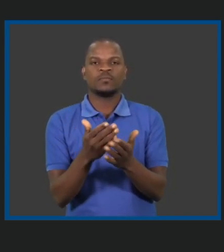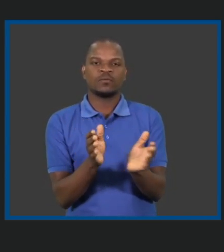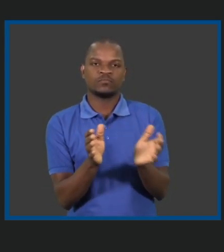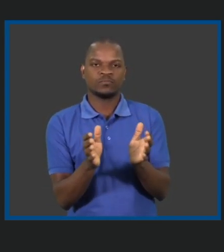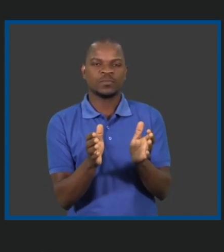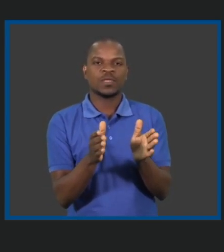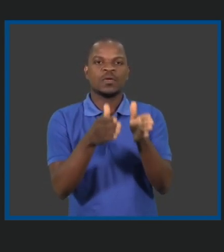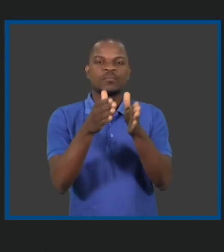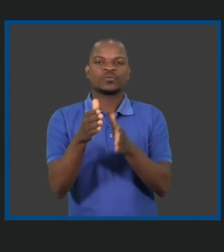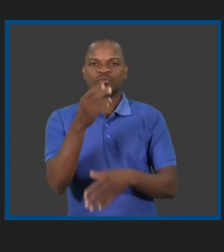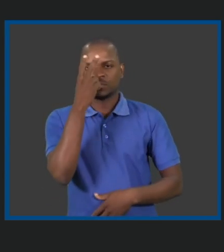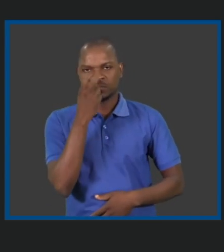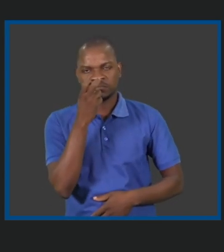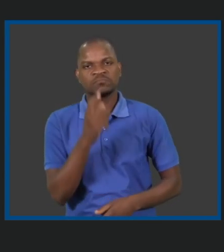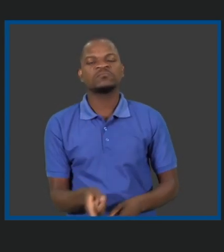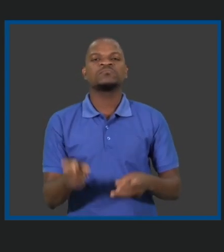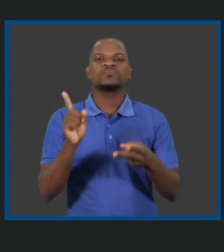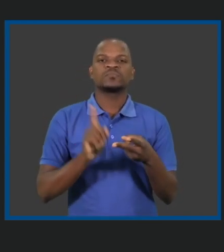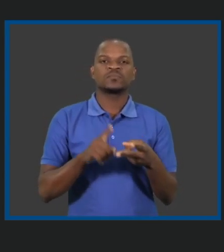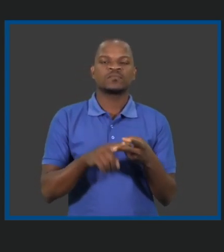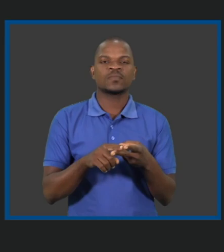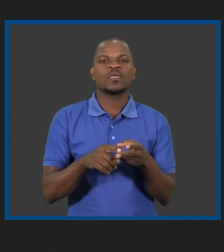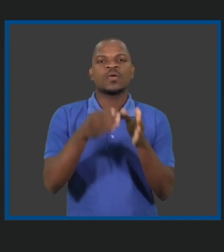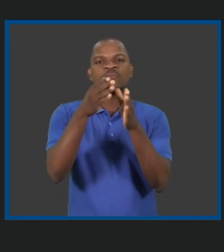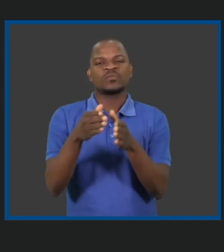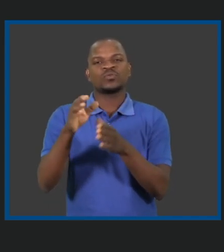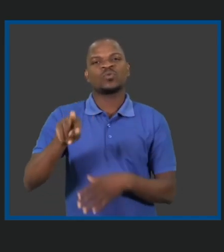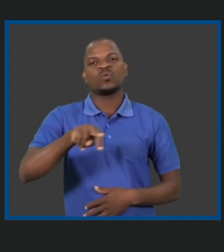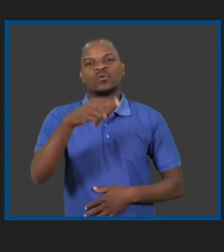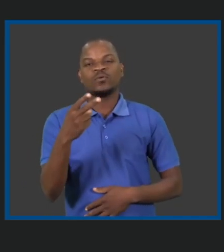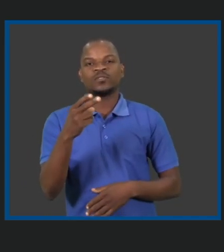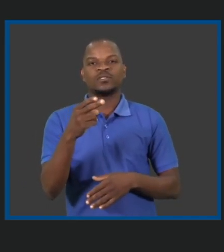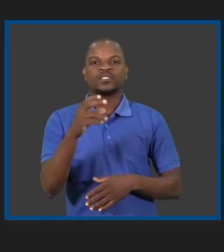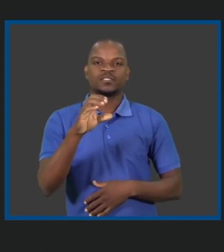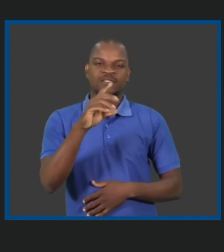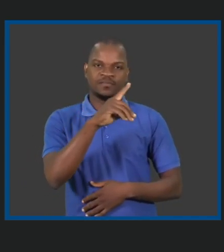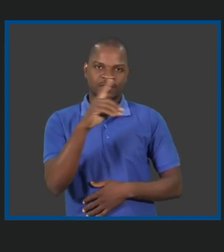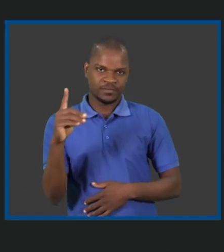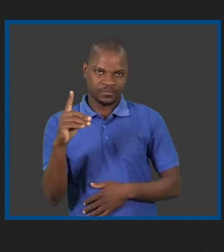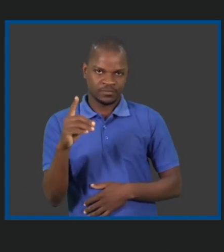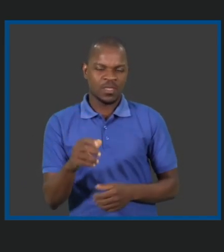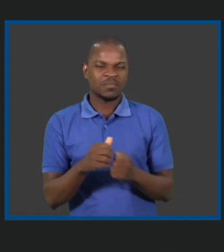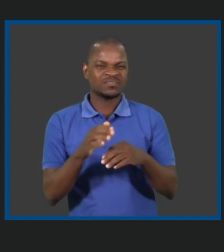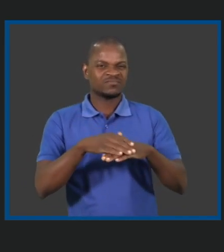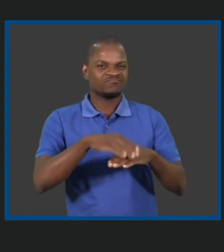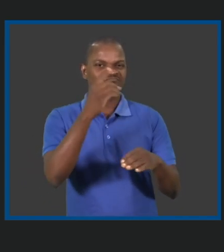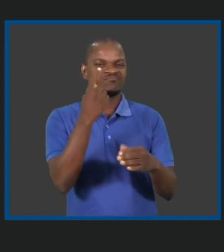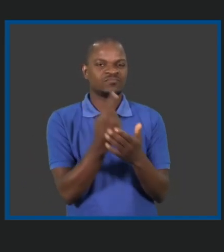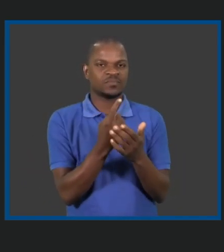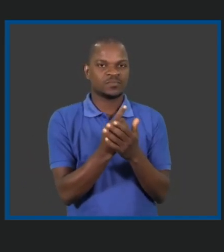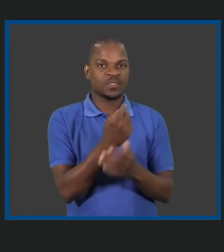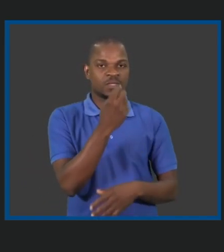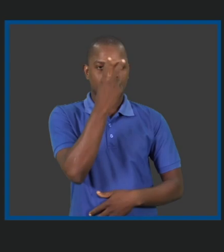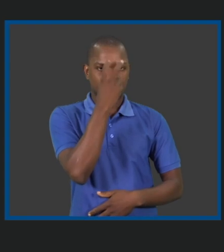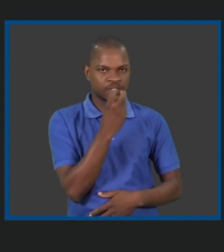as pessoas com deficiência visual mas também as pessoas com outras deficiências específicas mas a visual e